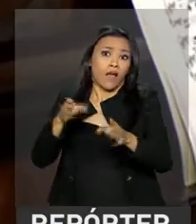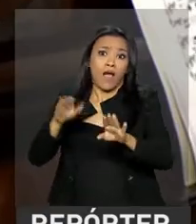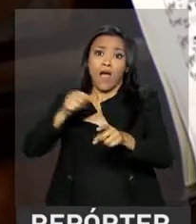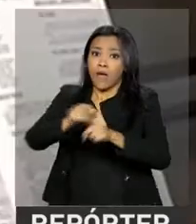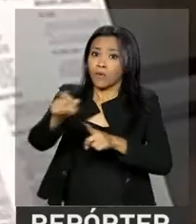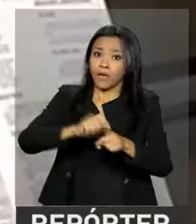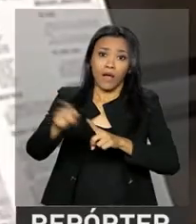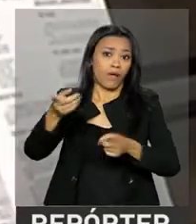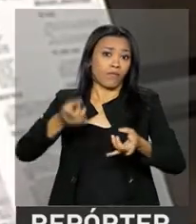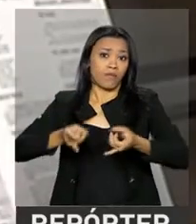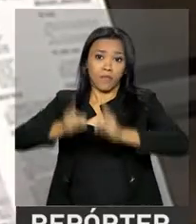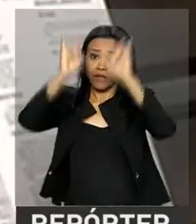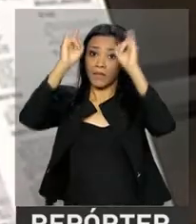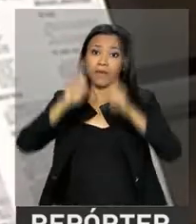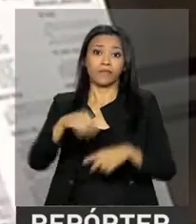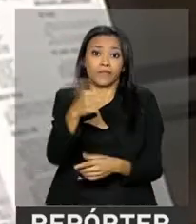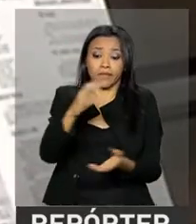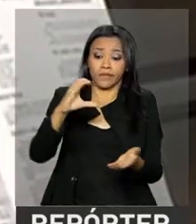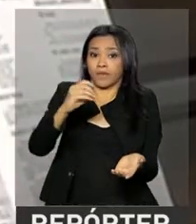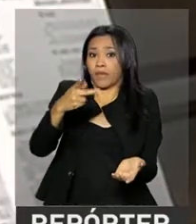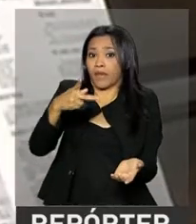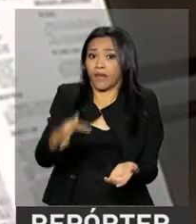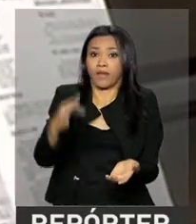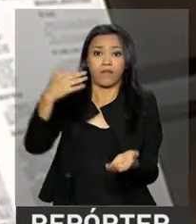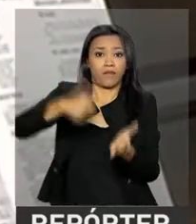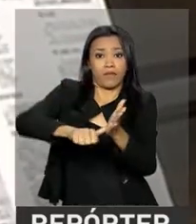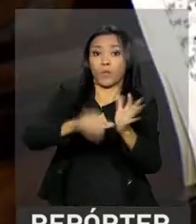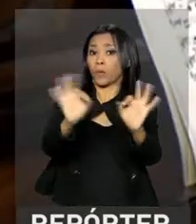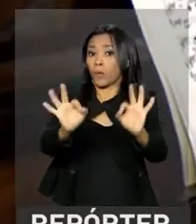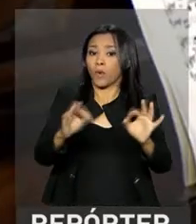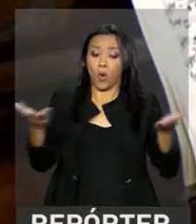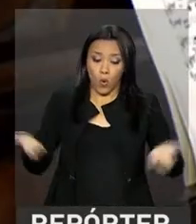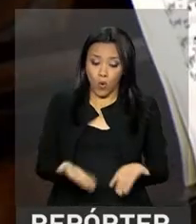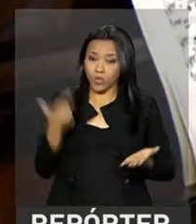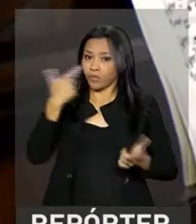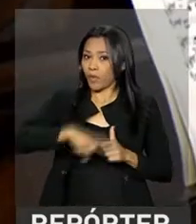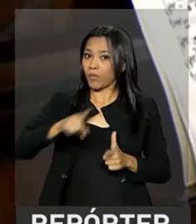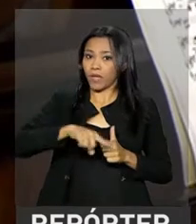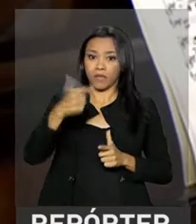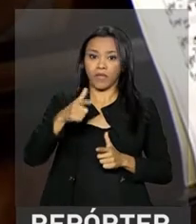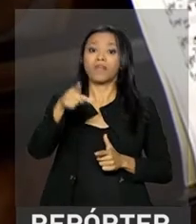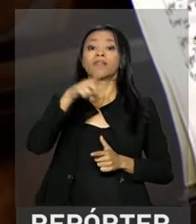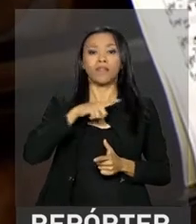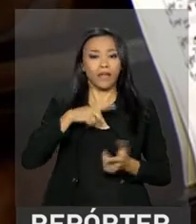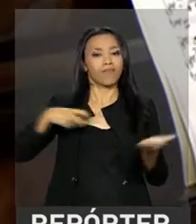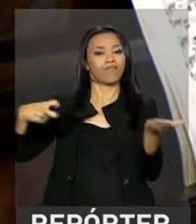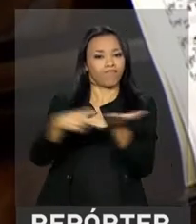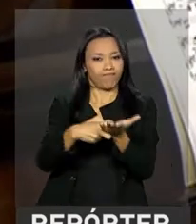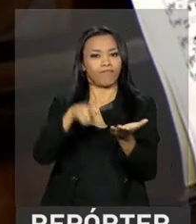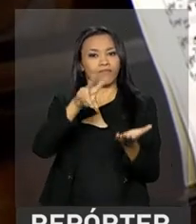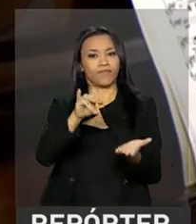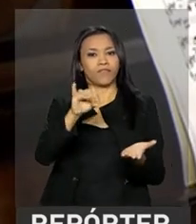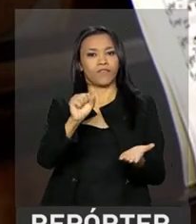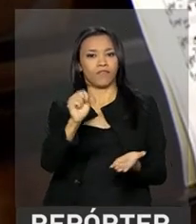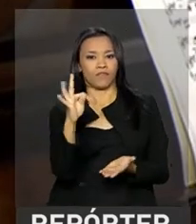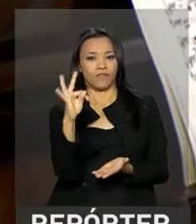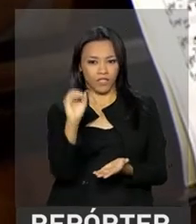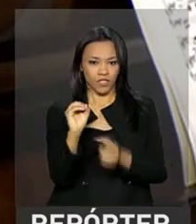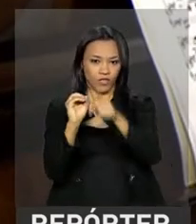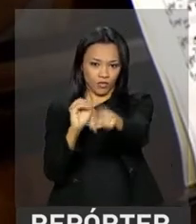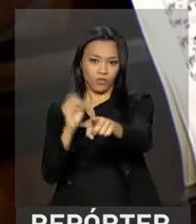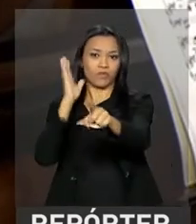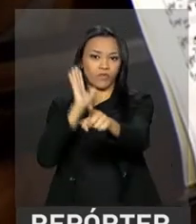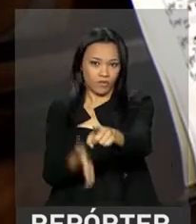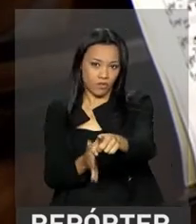ninguém hoje a cantora e compositora não enfrenta mais problemas é do convívio permanente porque a economia entra no mercosul faz 12